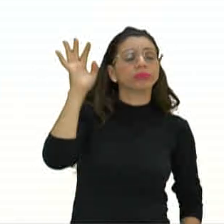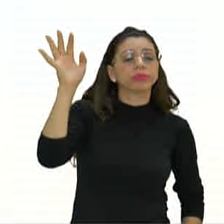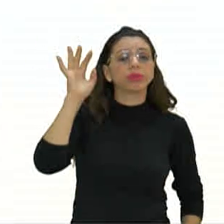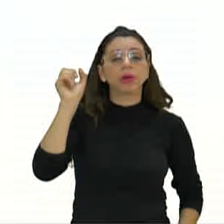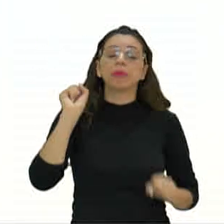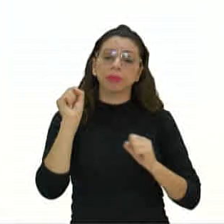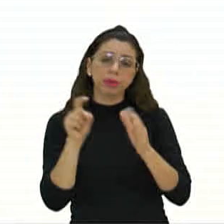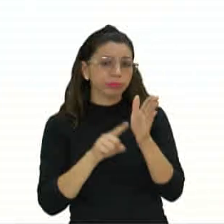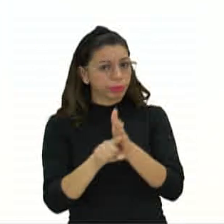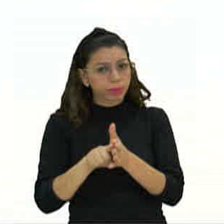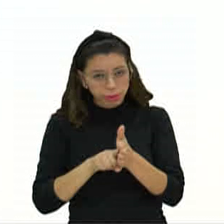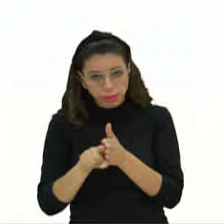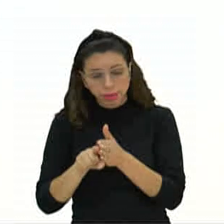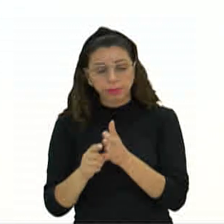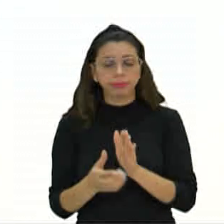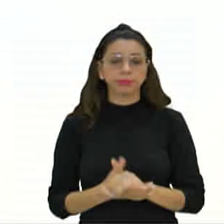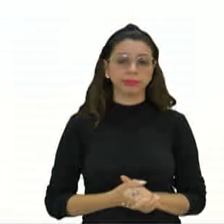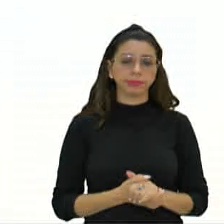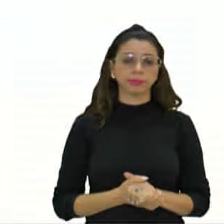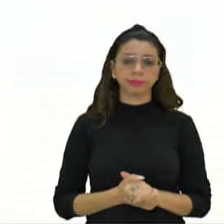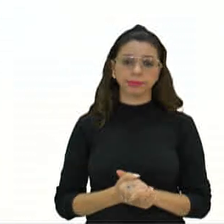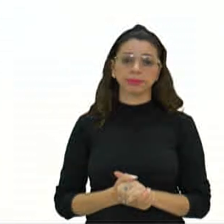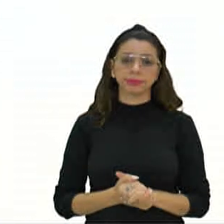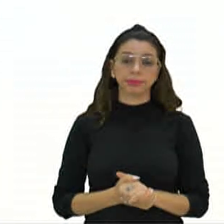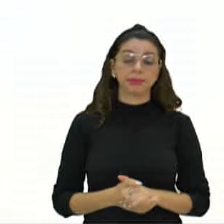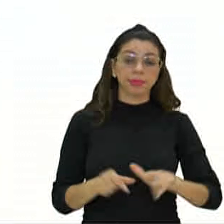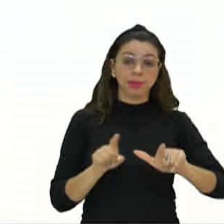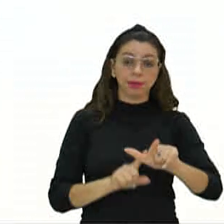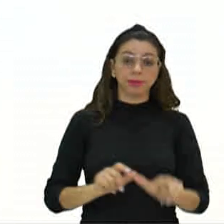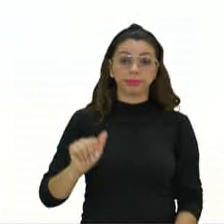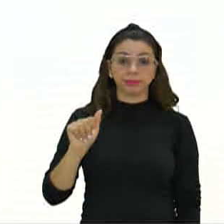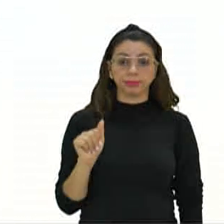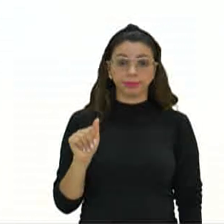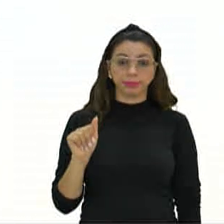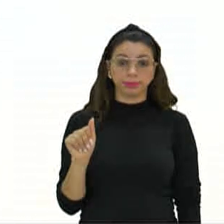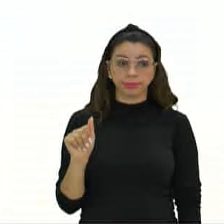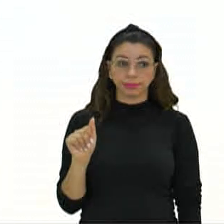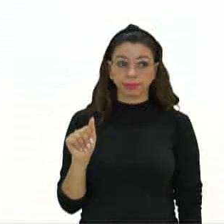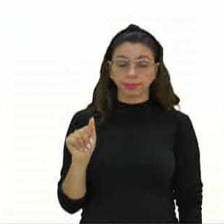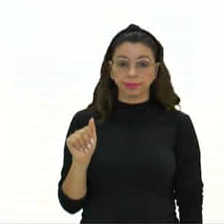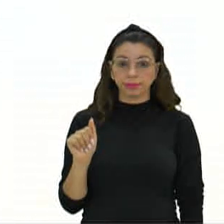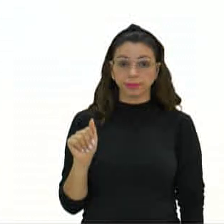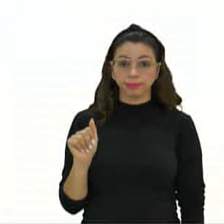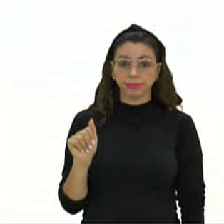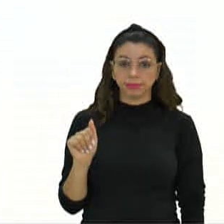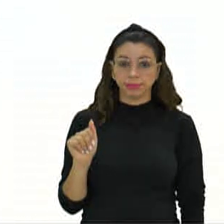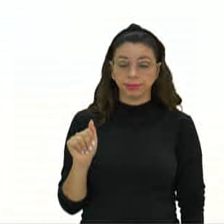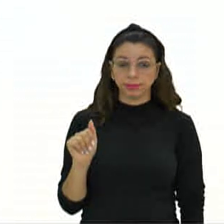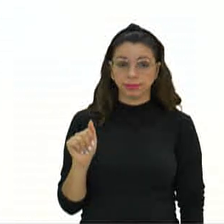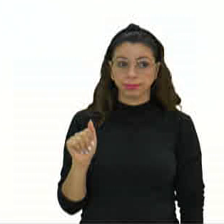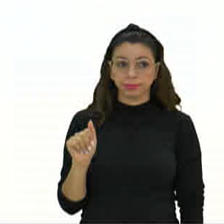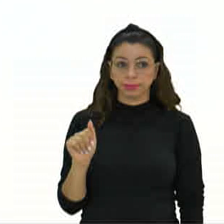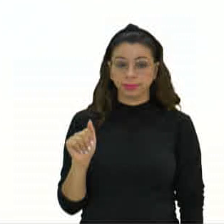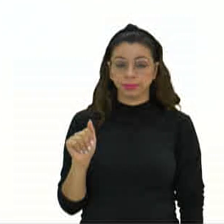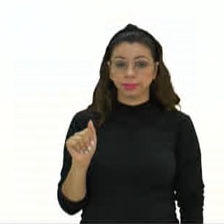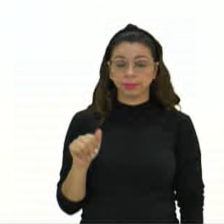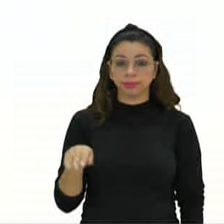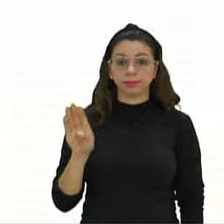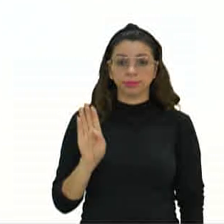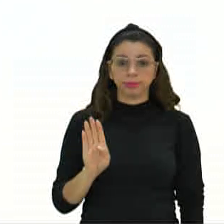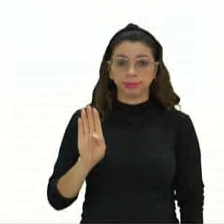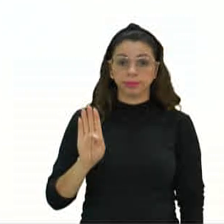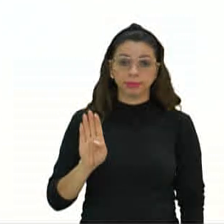pode pesquisar. Então eu tenho aqui, a letra A é o Crystal Palace, letra B, Petrópolis